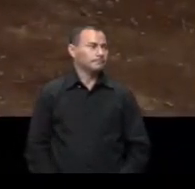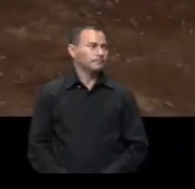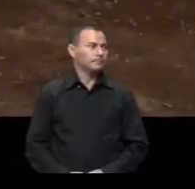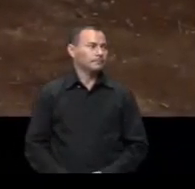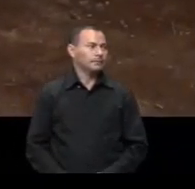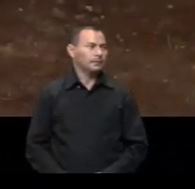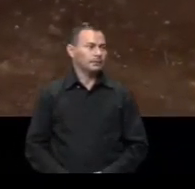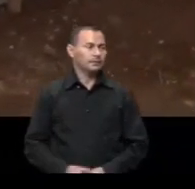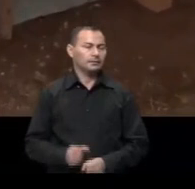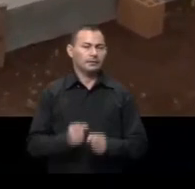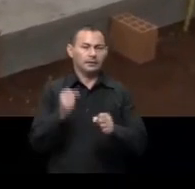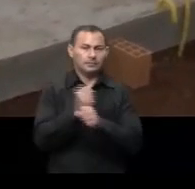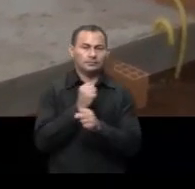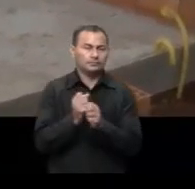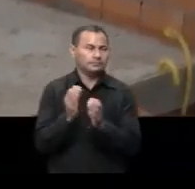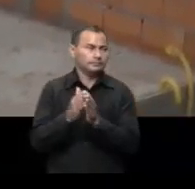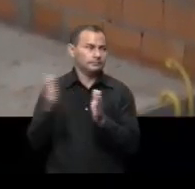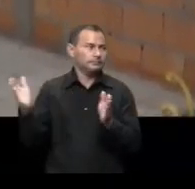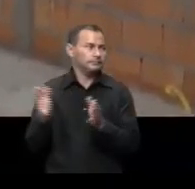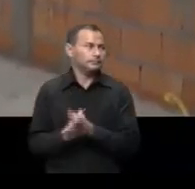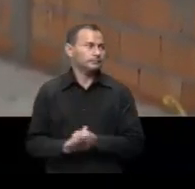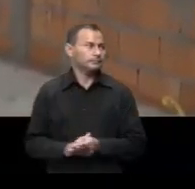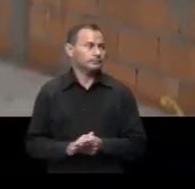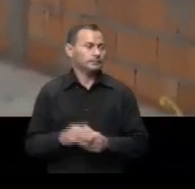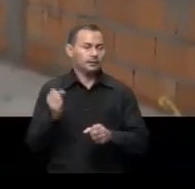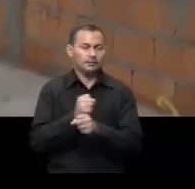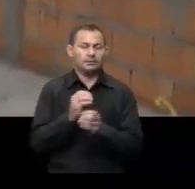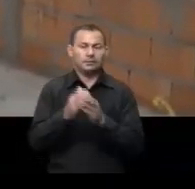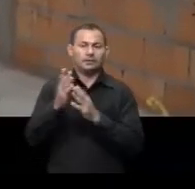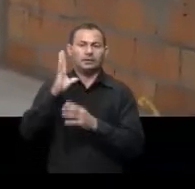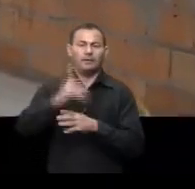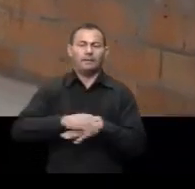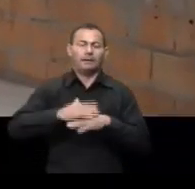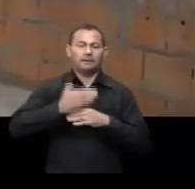Bom, daí na obra vizinha, né? Na obra vizinha não, na outra obra dele